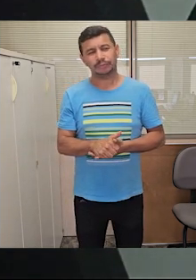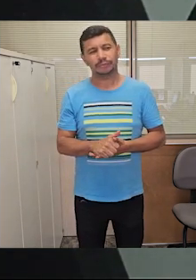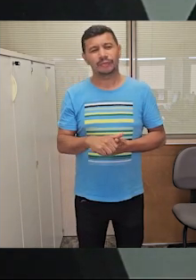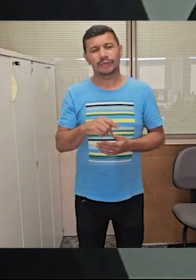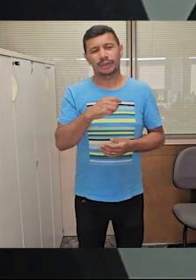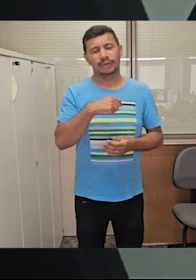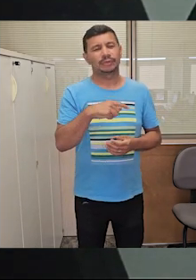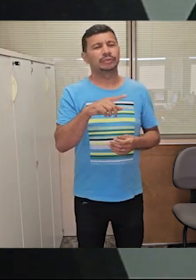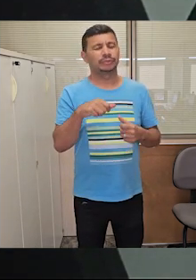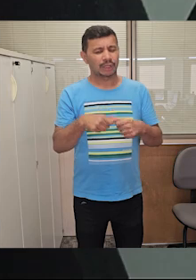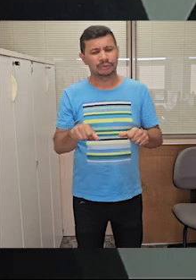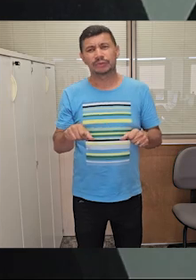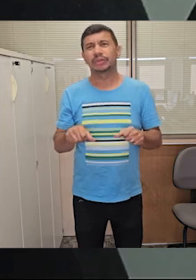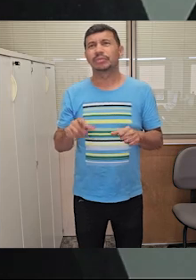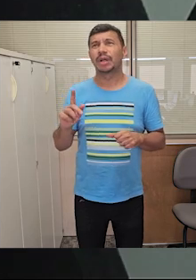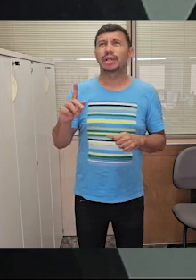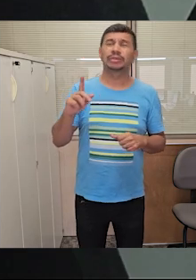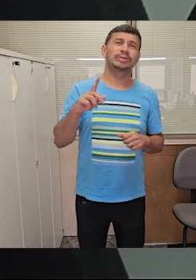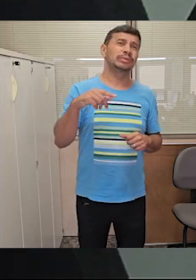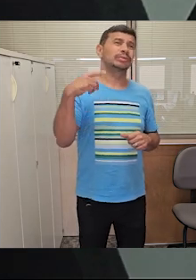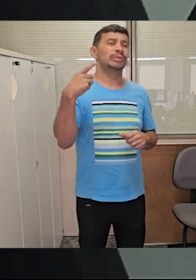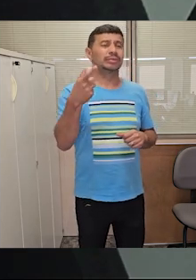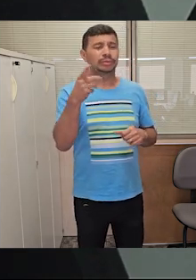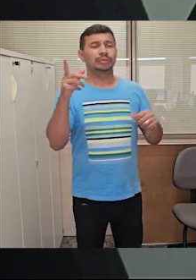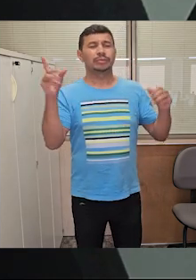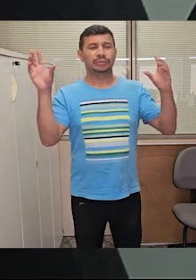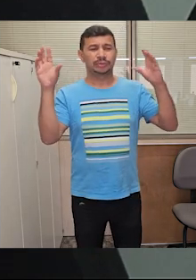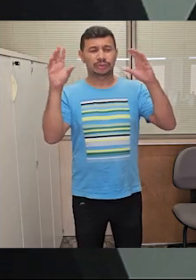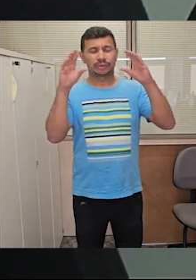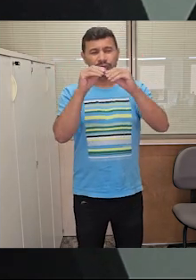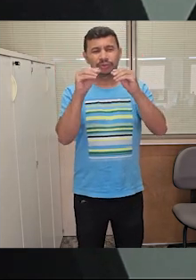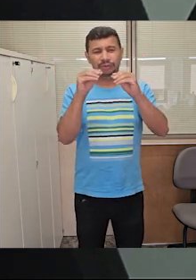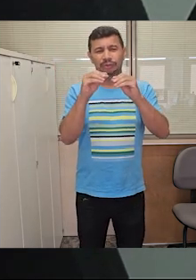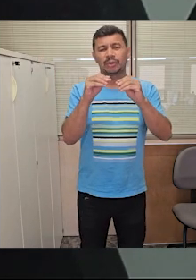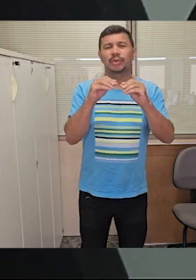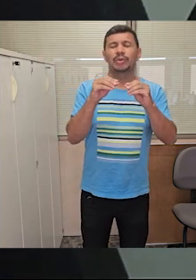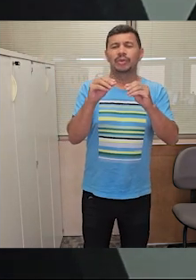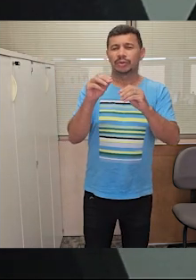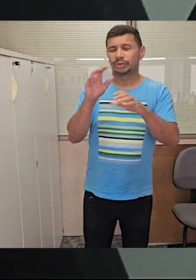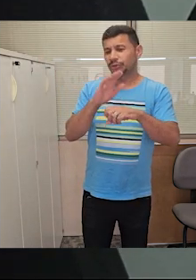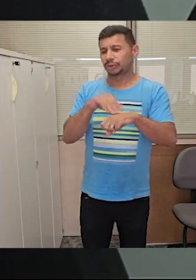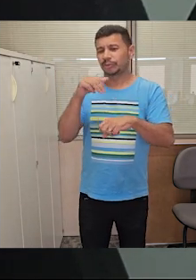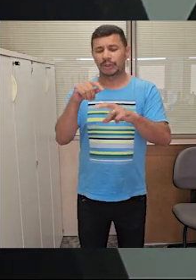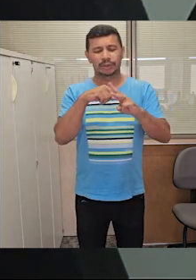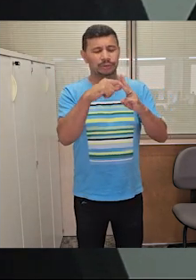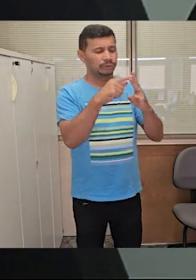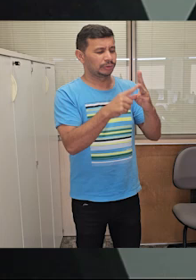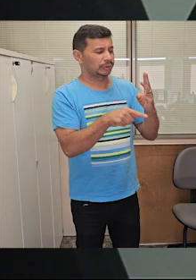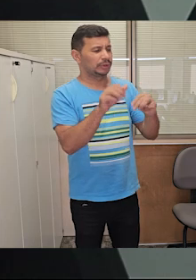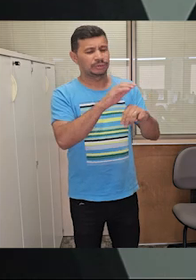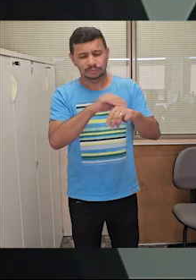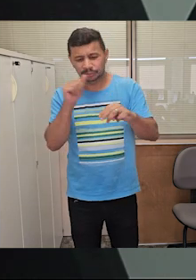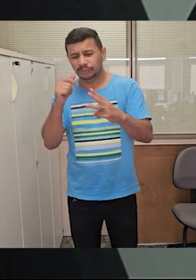E ficamos lá. Quando foi já tarde, começo da noite, começaram a chamar de 3 em 3. Eu